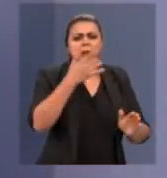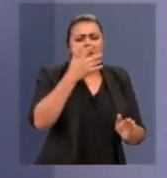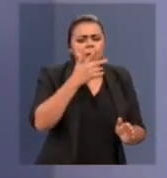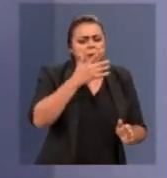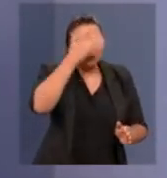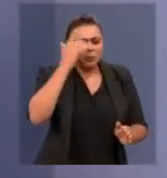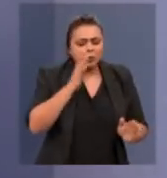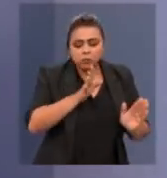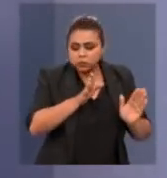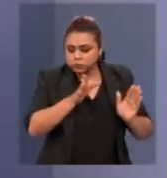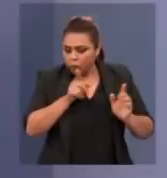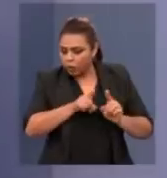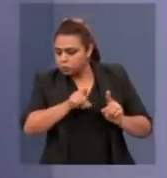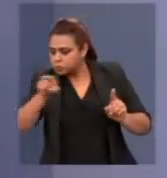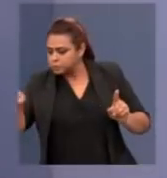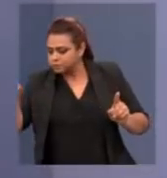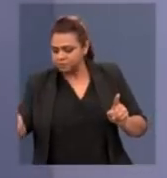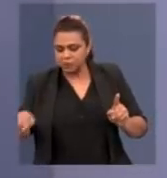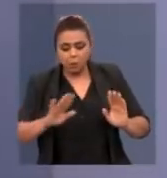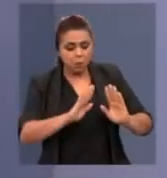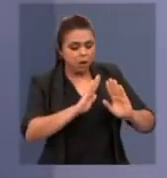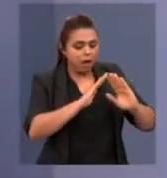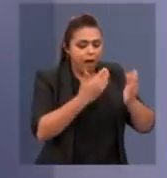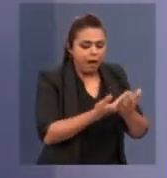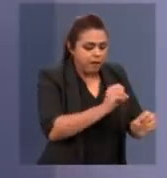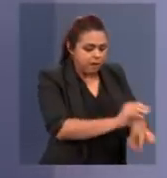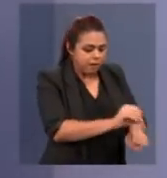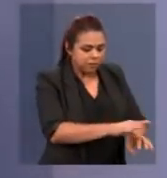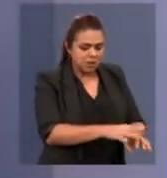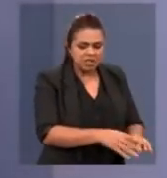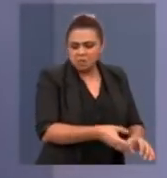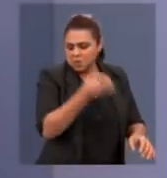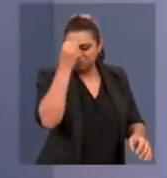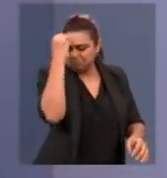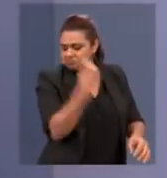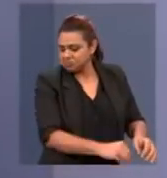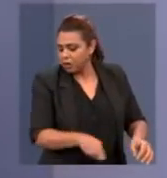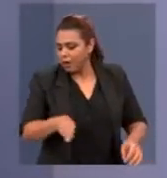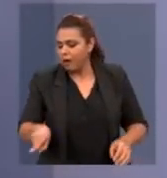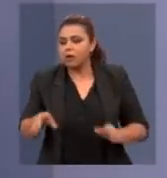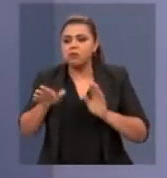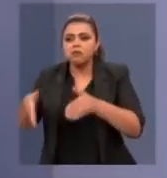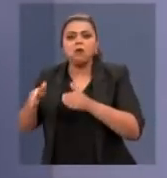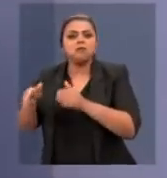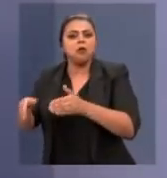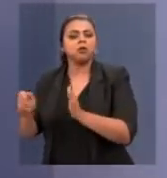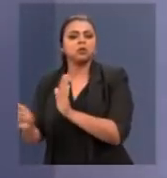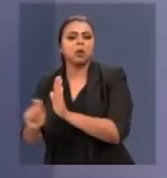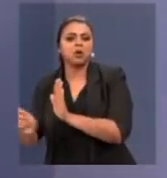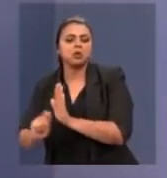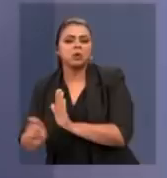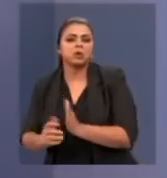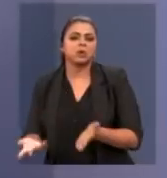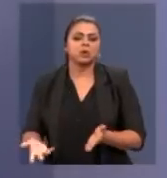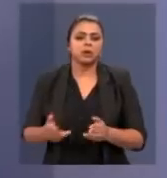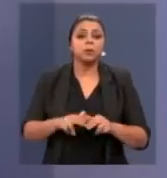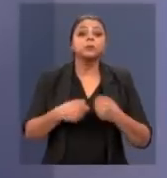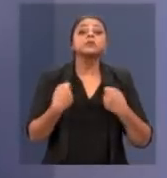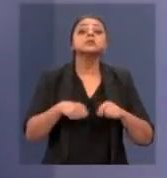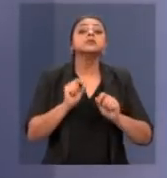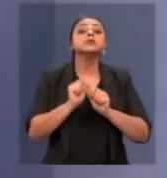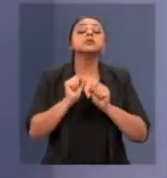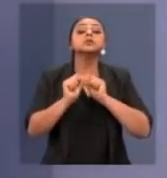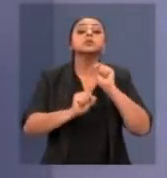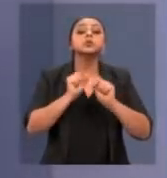esculhambou com a educação e fica enxugando a ponta do crime aquando do consumo da droga nós temos que fazer é dar um